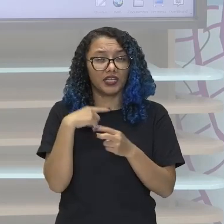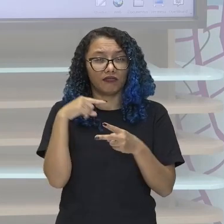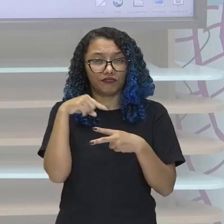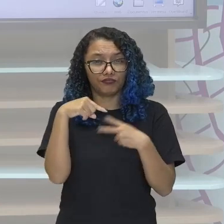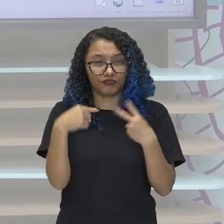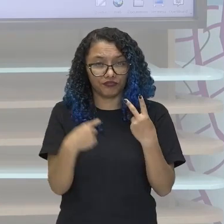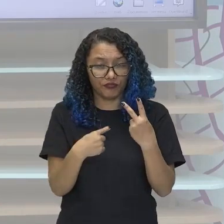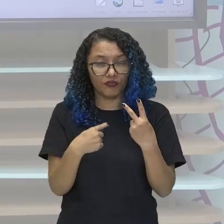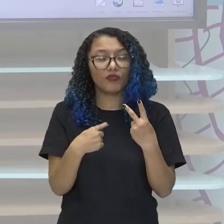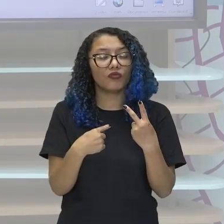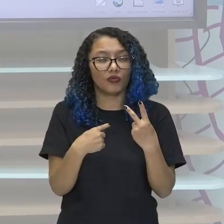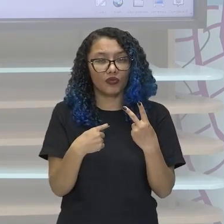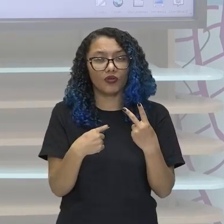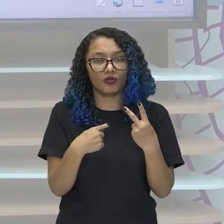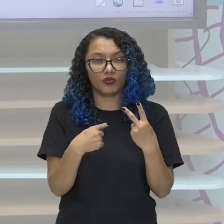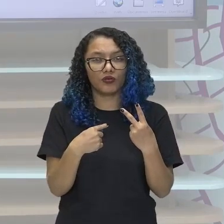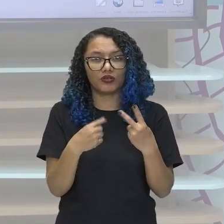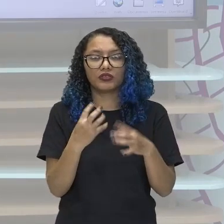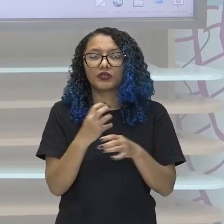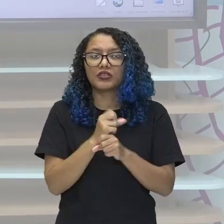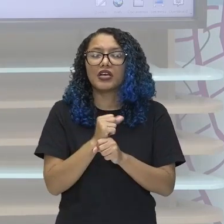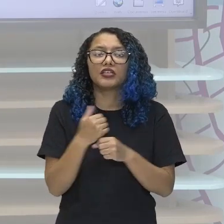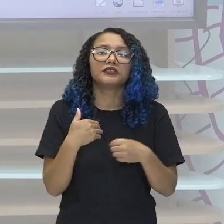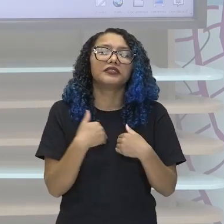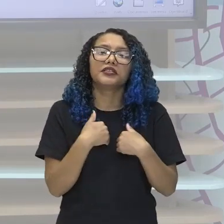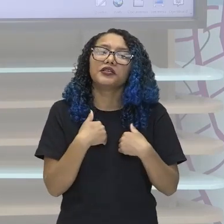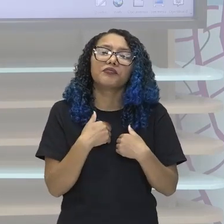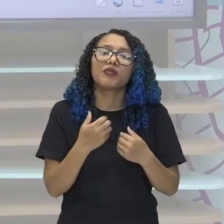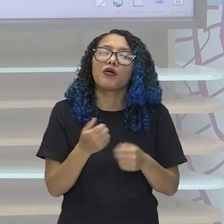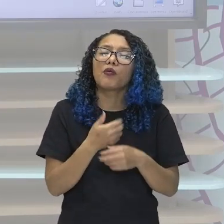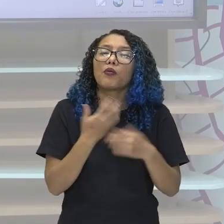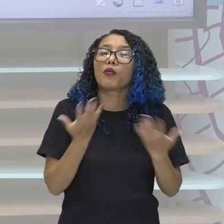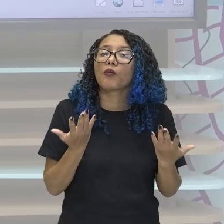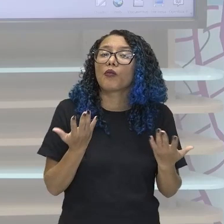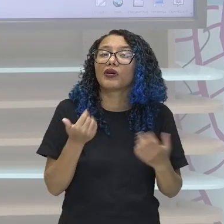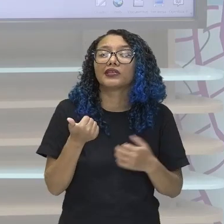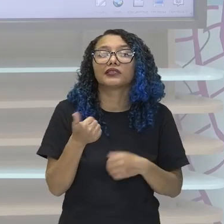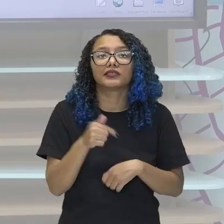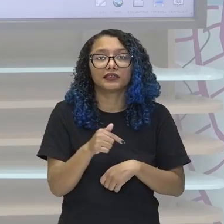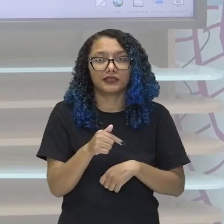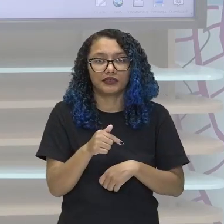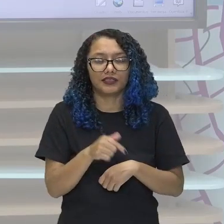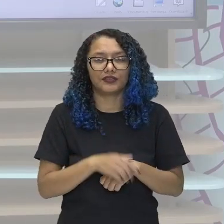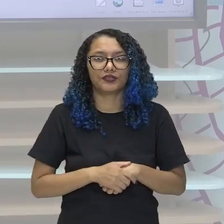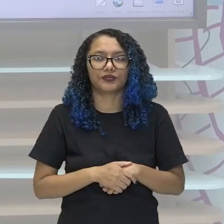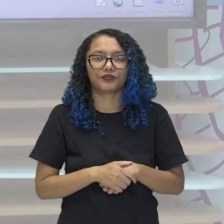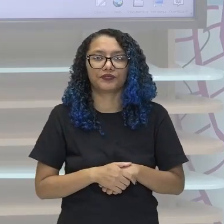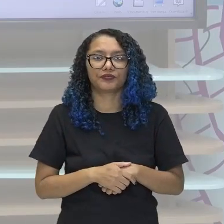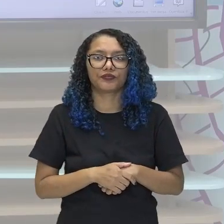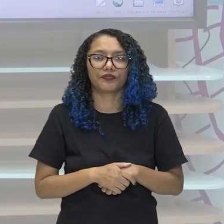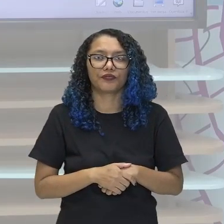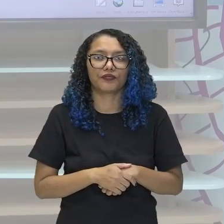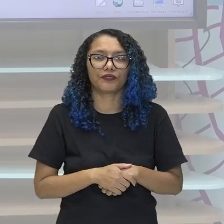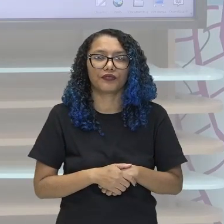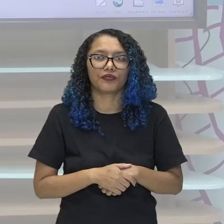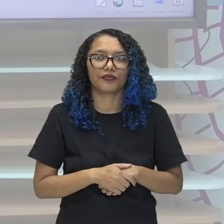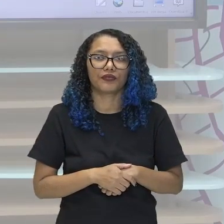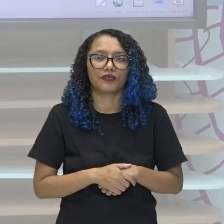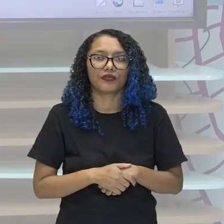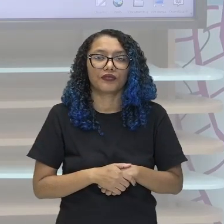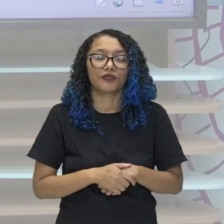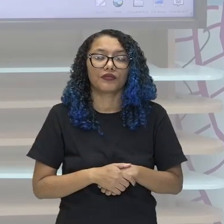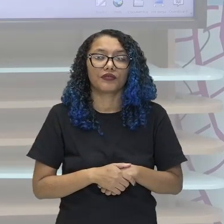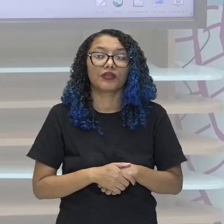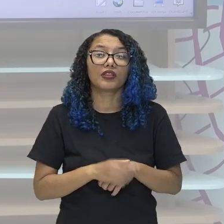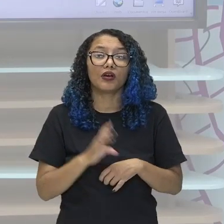num total de 17 animais. Então, pronto, olha, se é um total, o total ele já está, né, embutido a